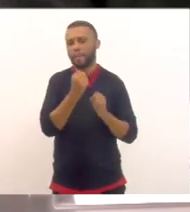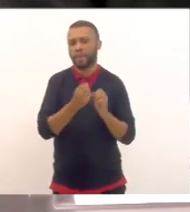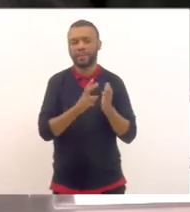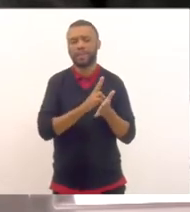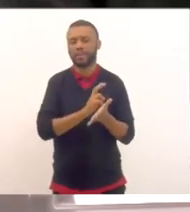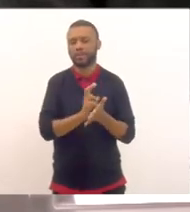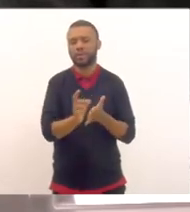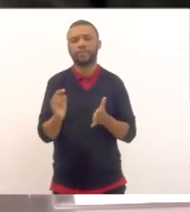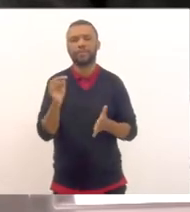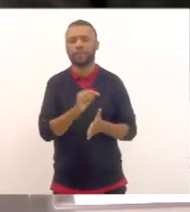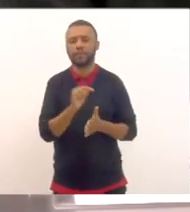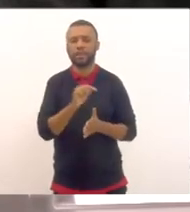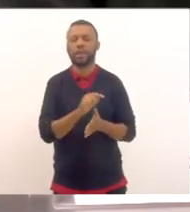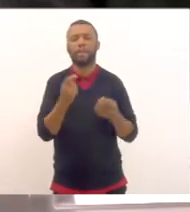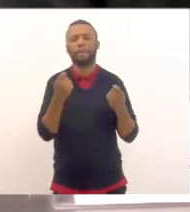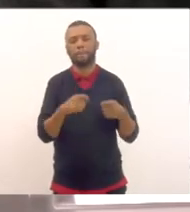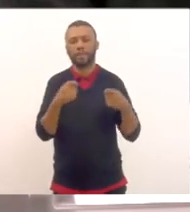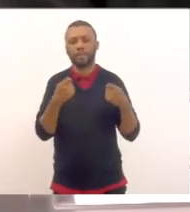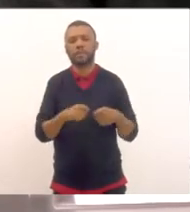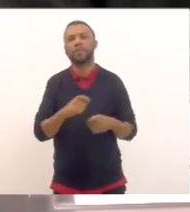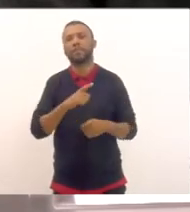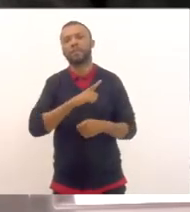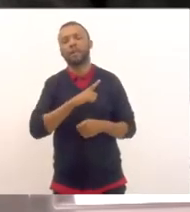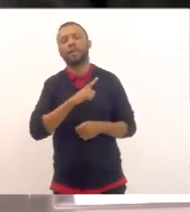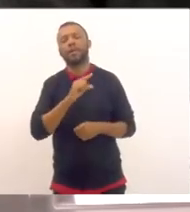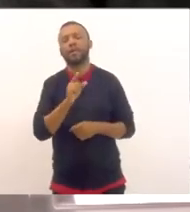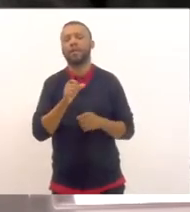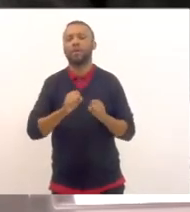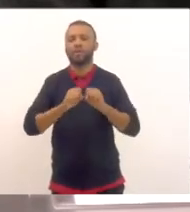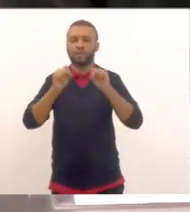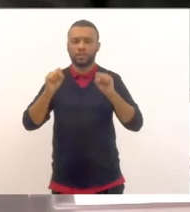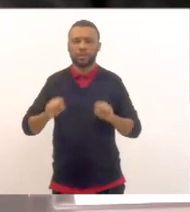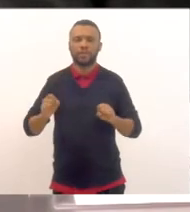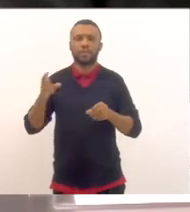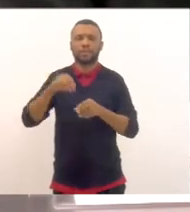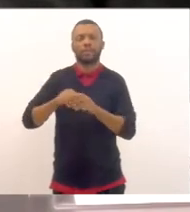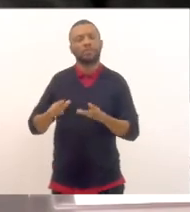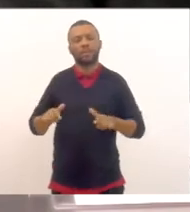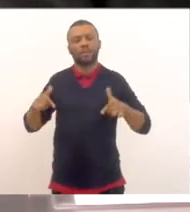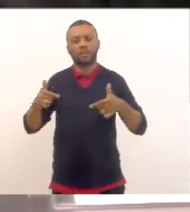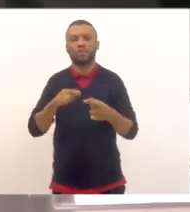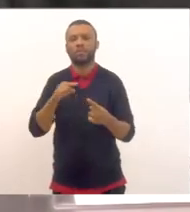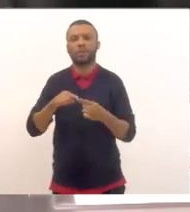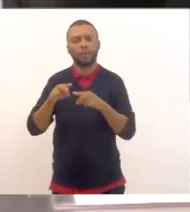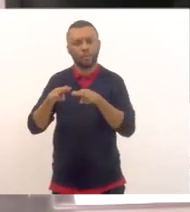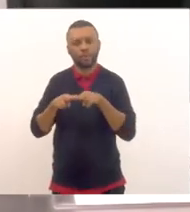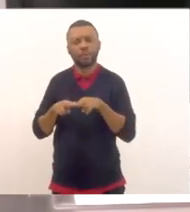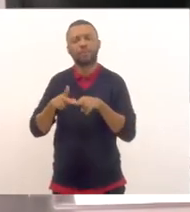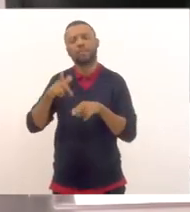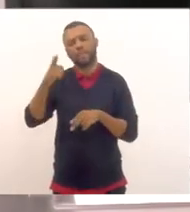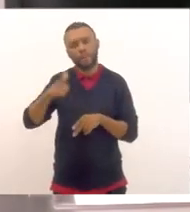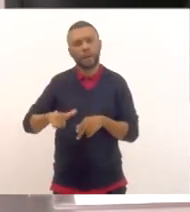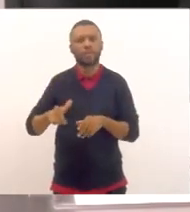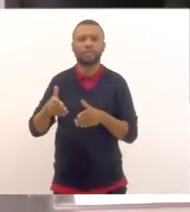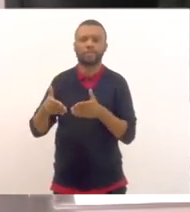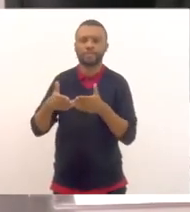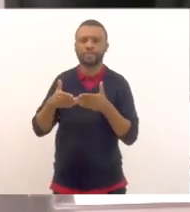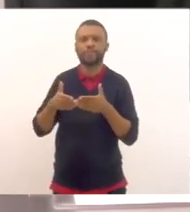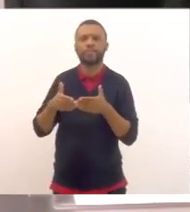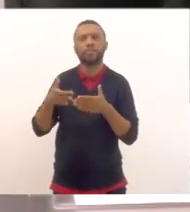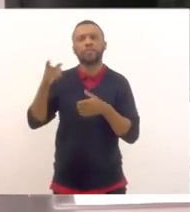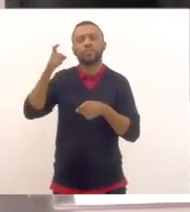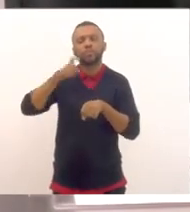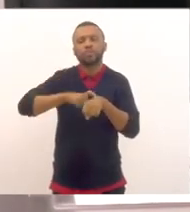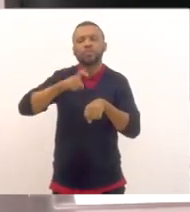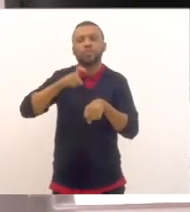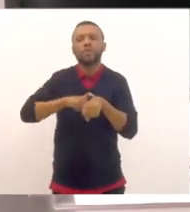precisa né para poder manter o sistema e essa Força Tarefa então por isso que eu faço mais uma vez a pergunta a você distante quando